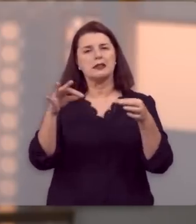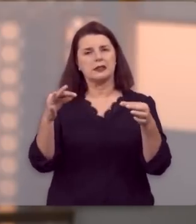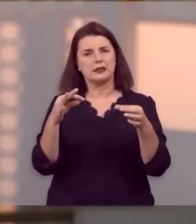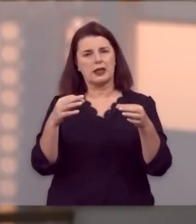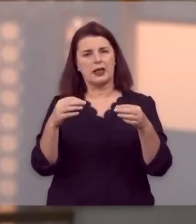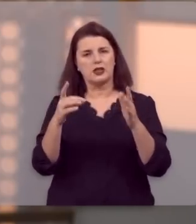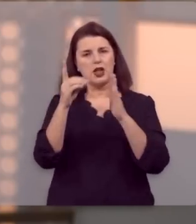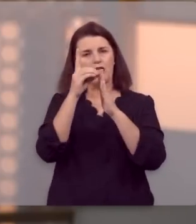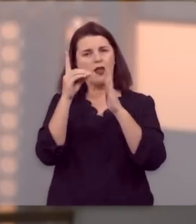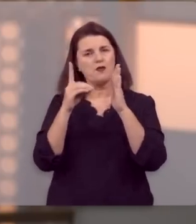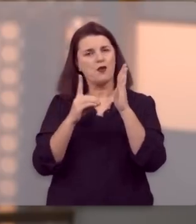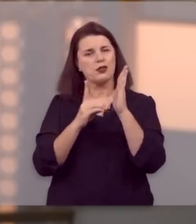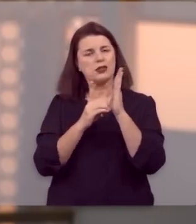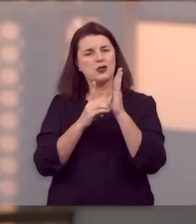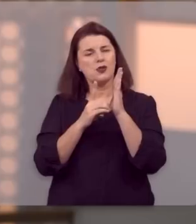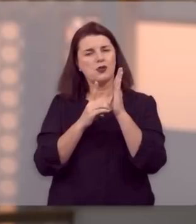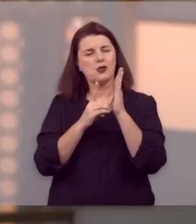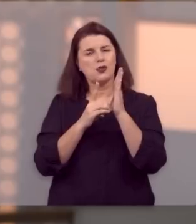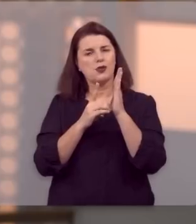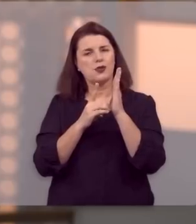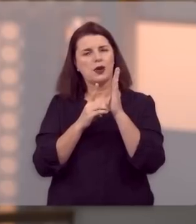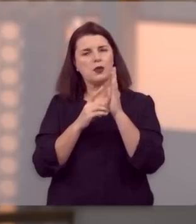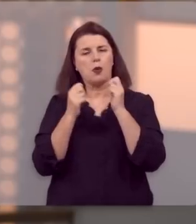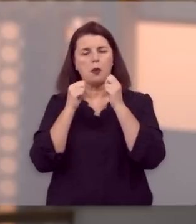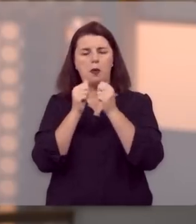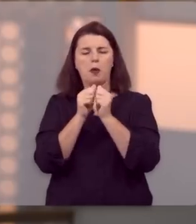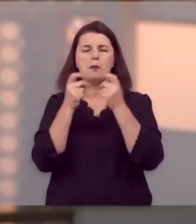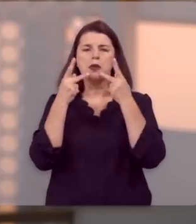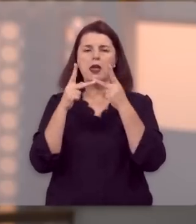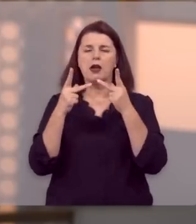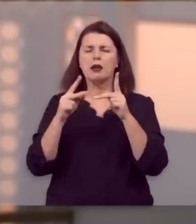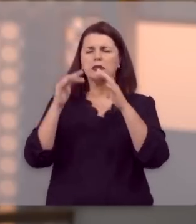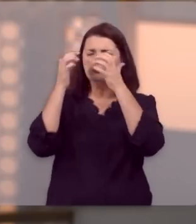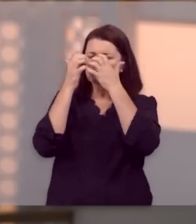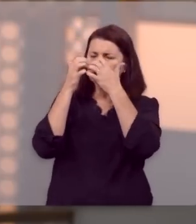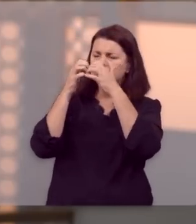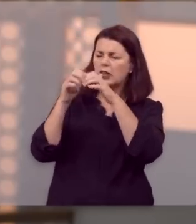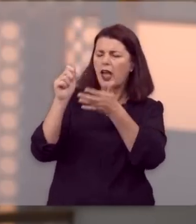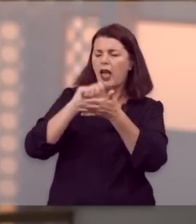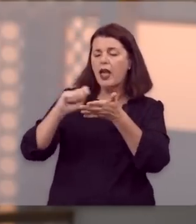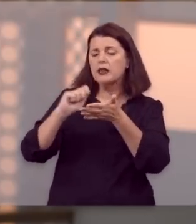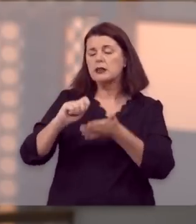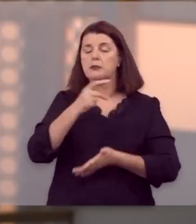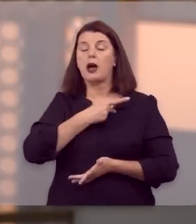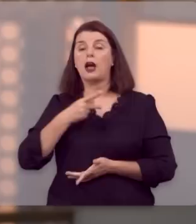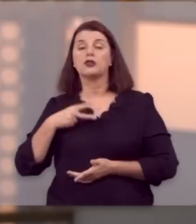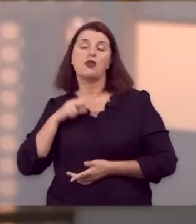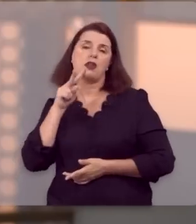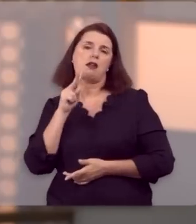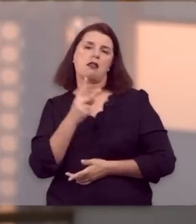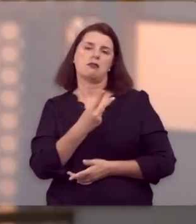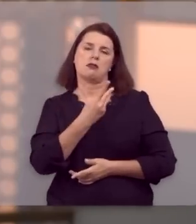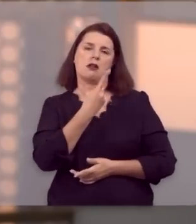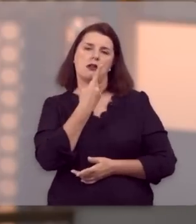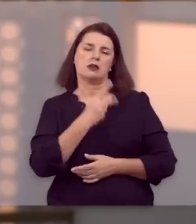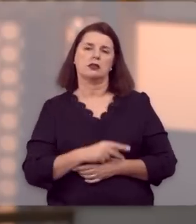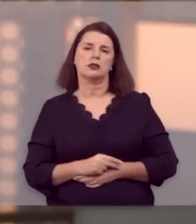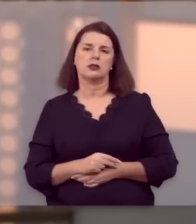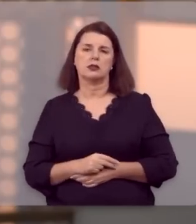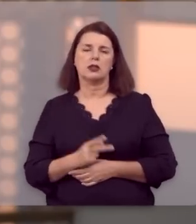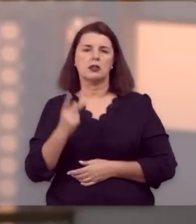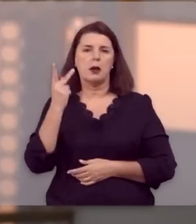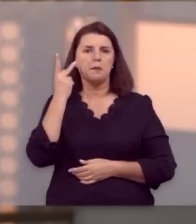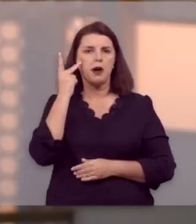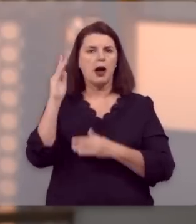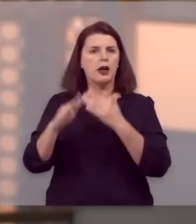esse devocionário com mensagens, reflexões, todas elas escritas pelo reverendo Hernandes Dias Lopes